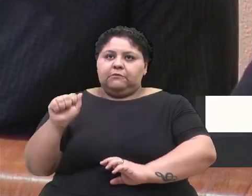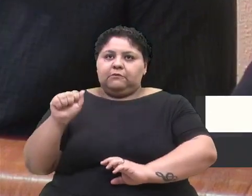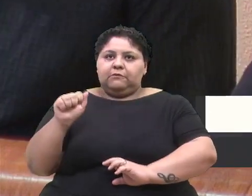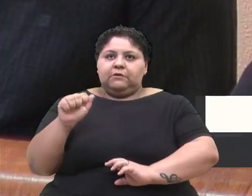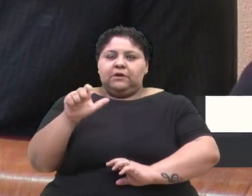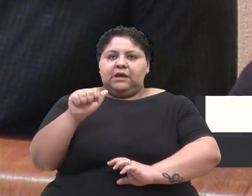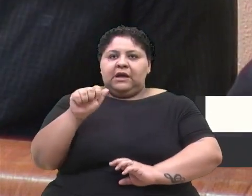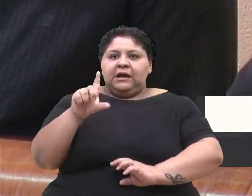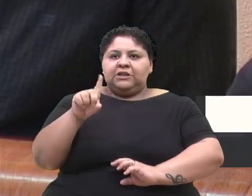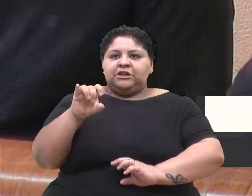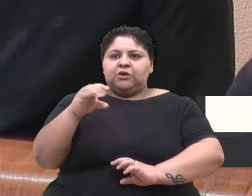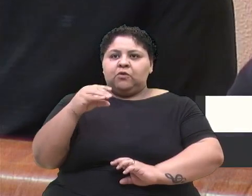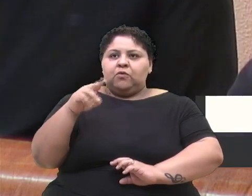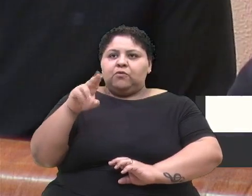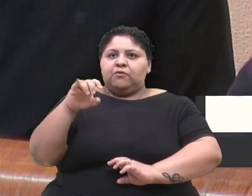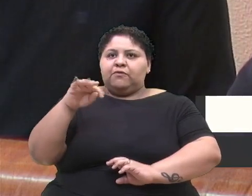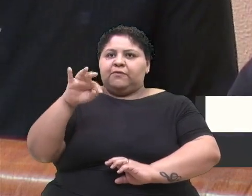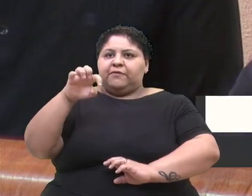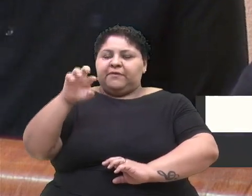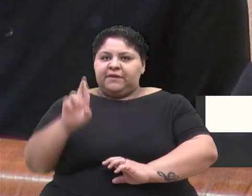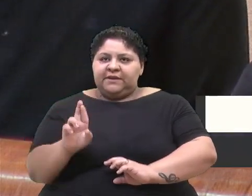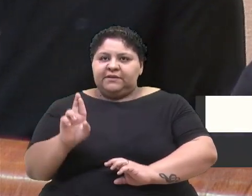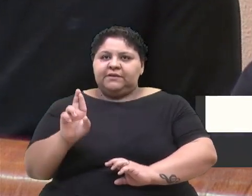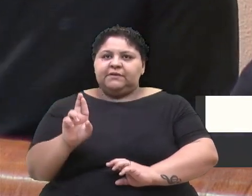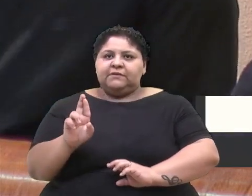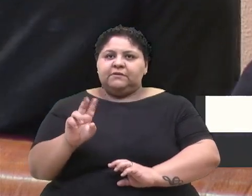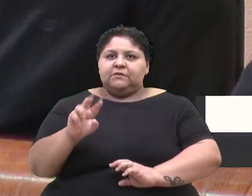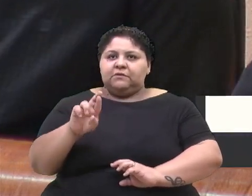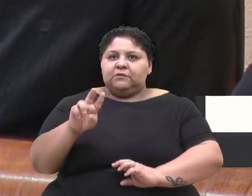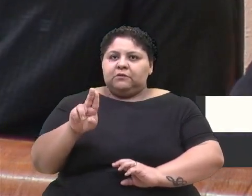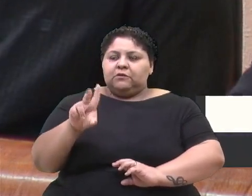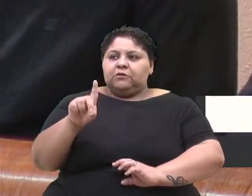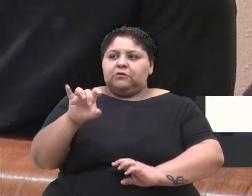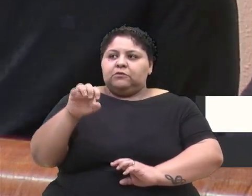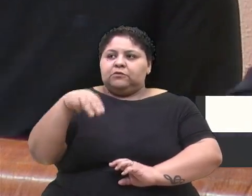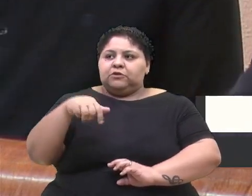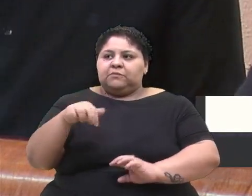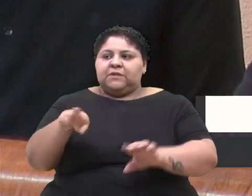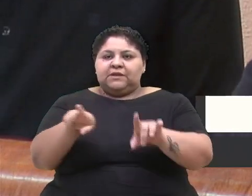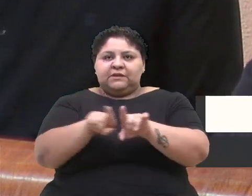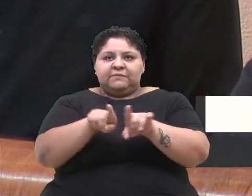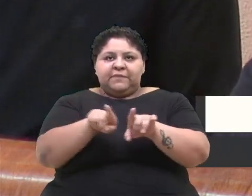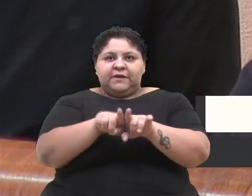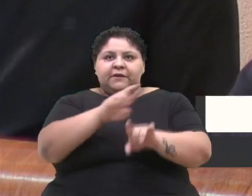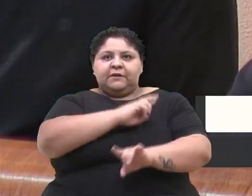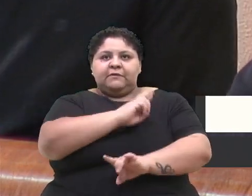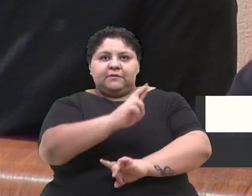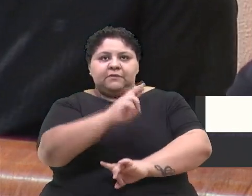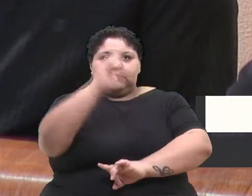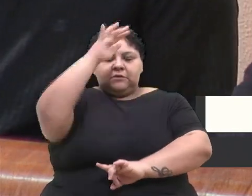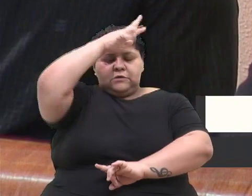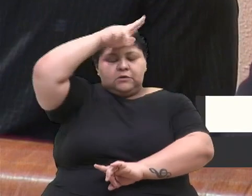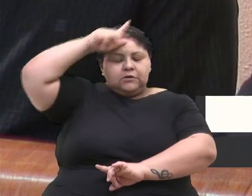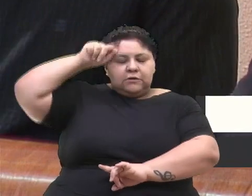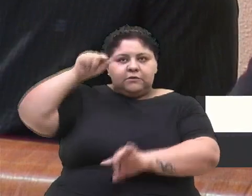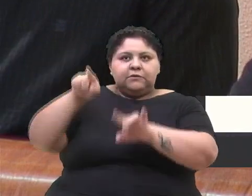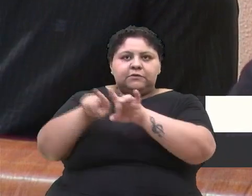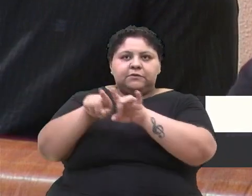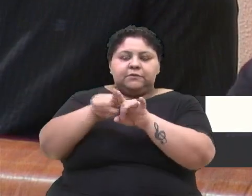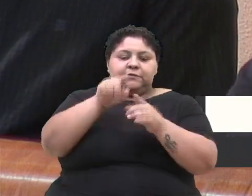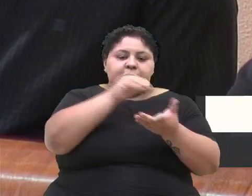Adcointer, Rudimar Menegotto, representando também o prefeito Atilói Domênico, secretário da mesa Adriano Bressan,